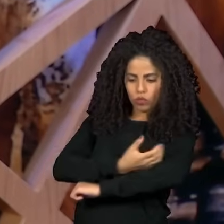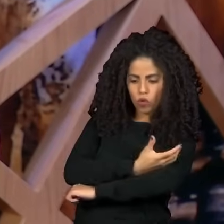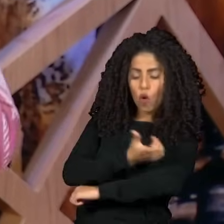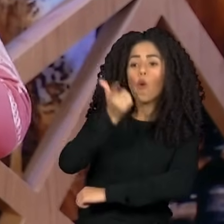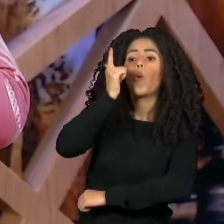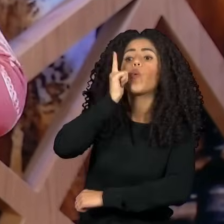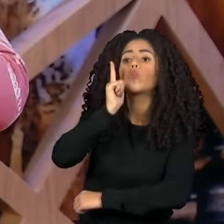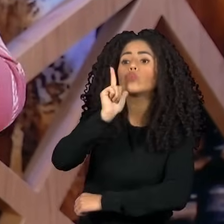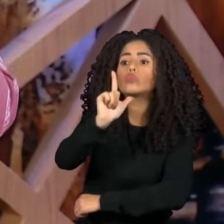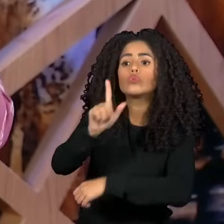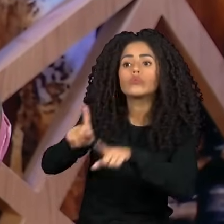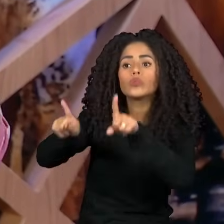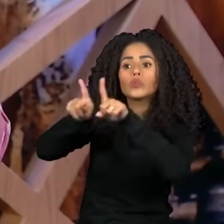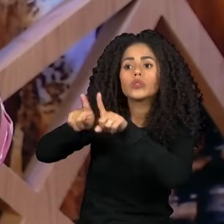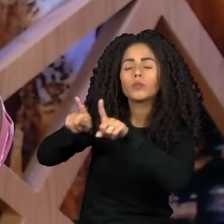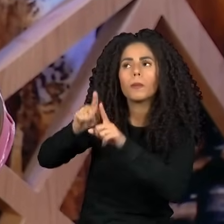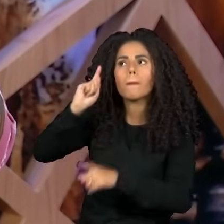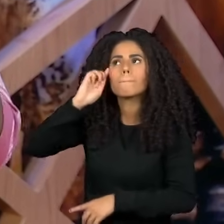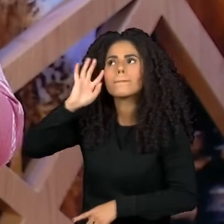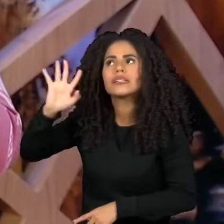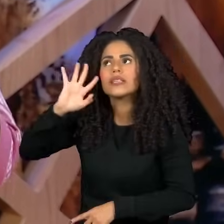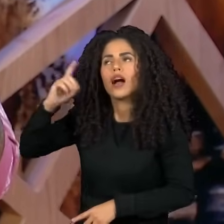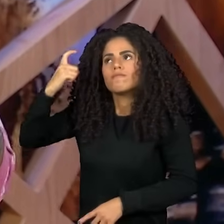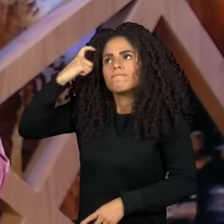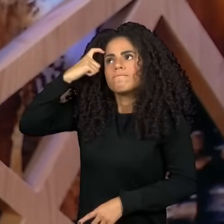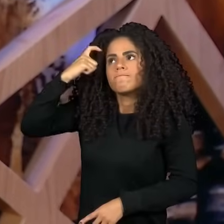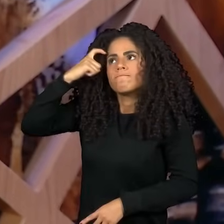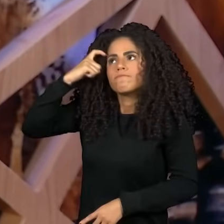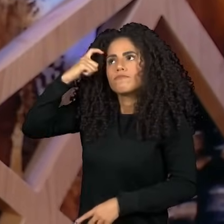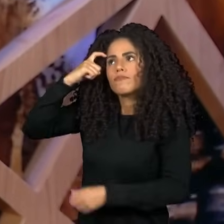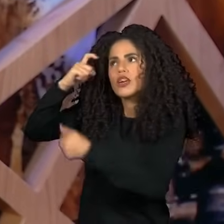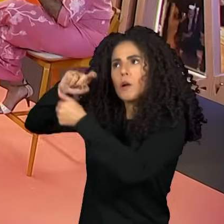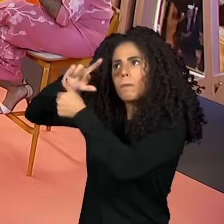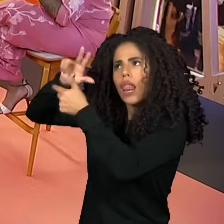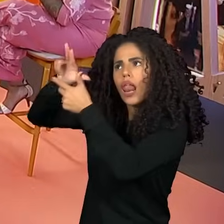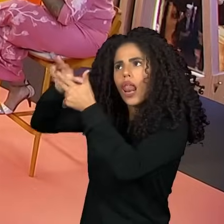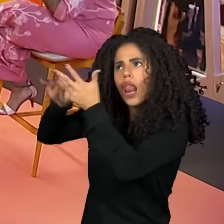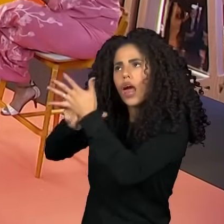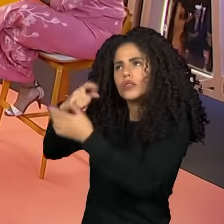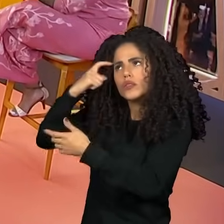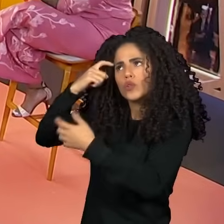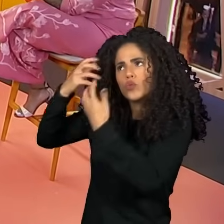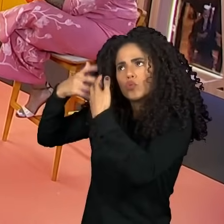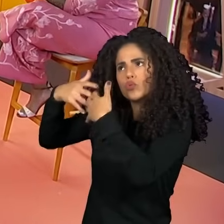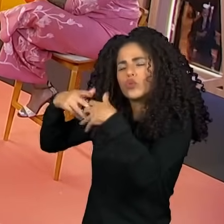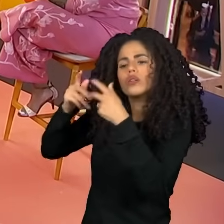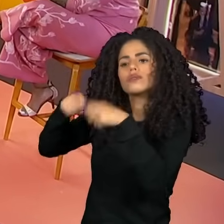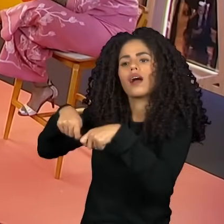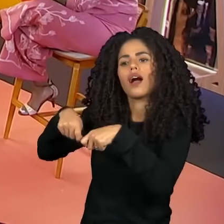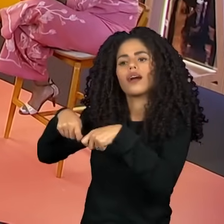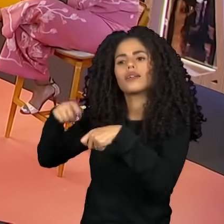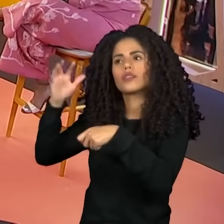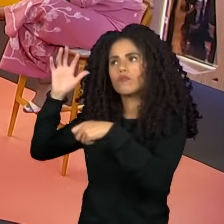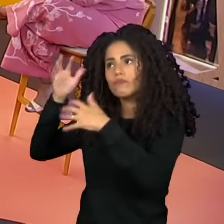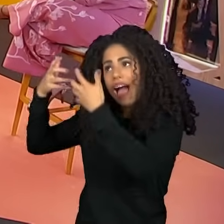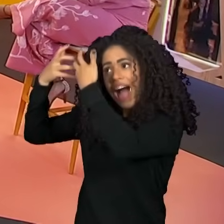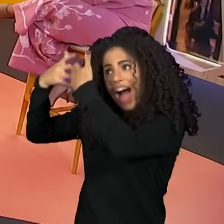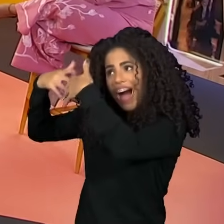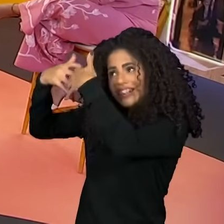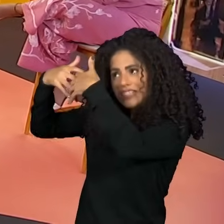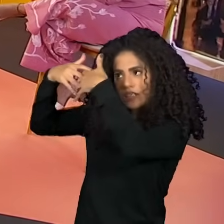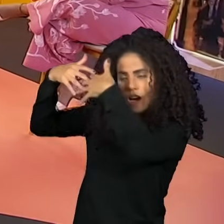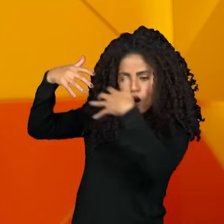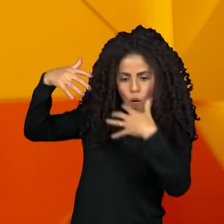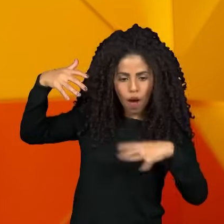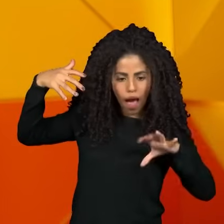E aí, isso abre uma dimensão para pensar diversas coisas. Então, a gente precisa trazer a razão junto com